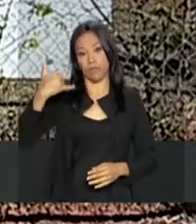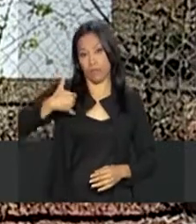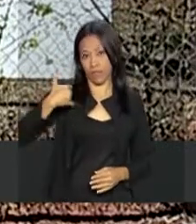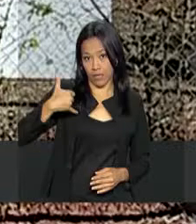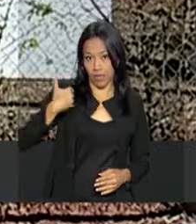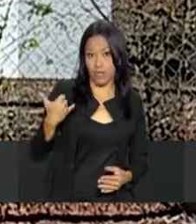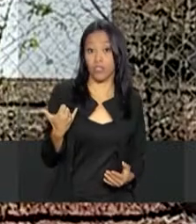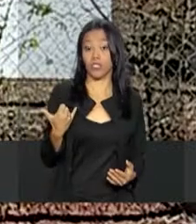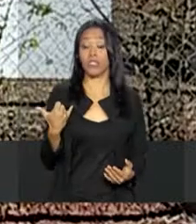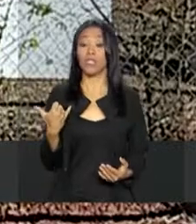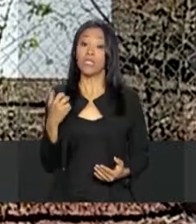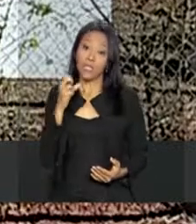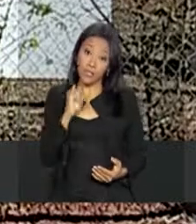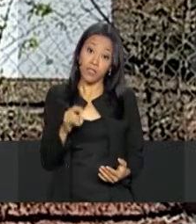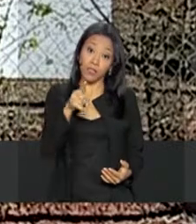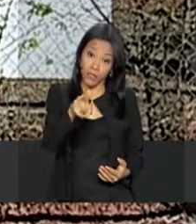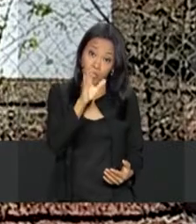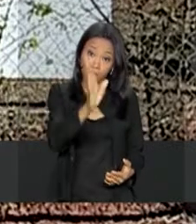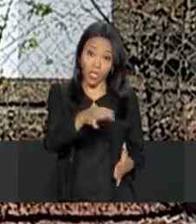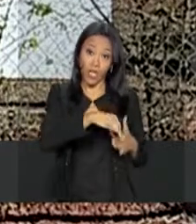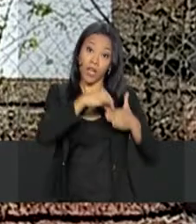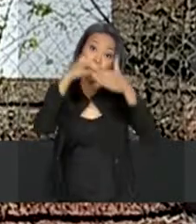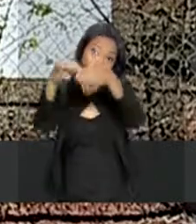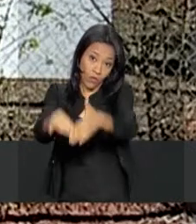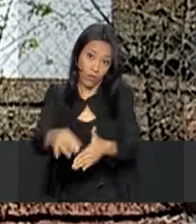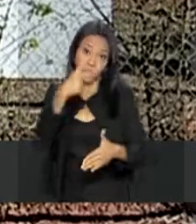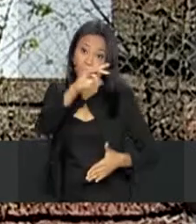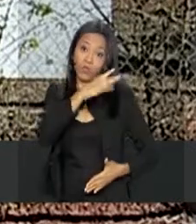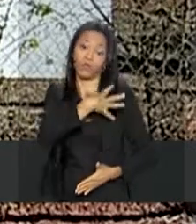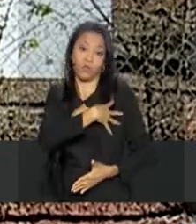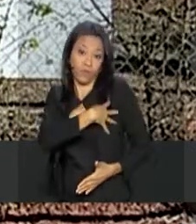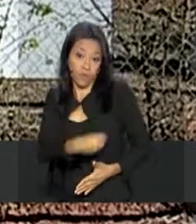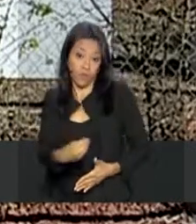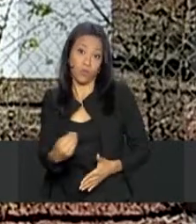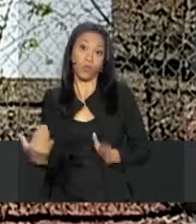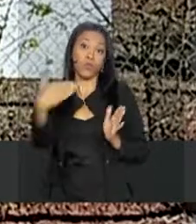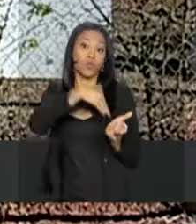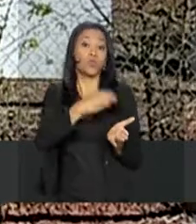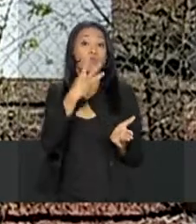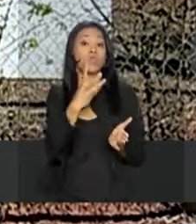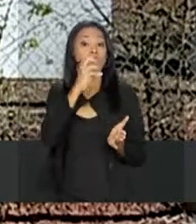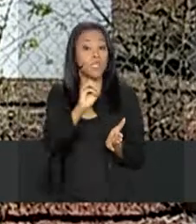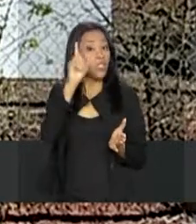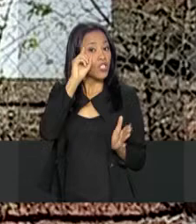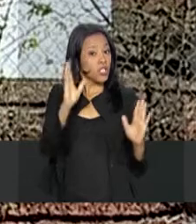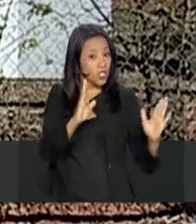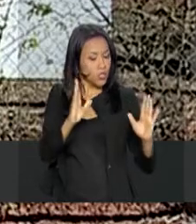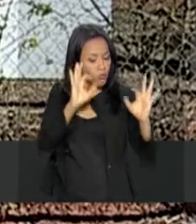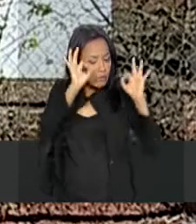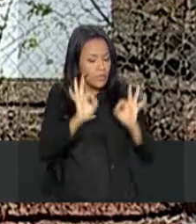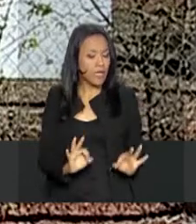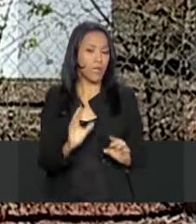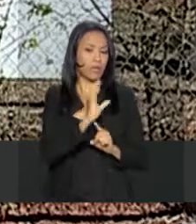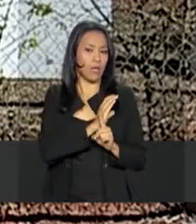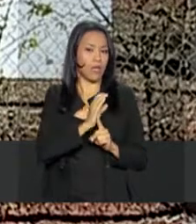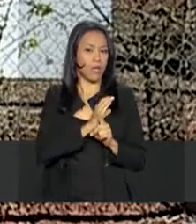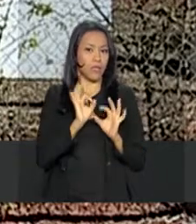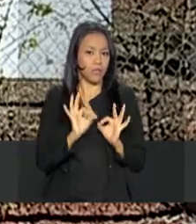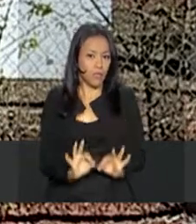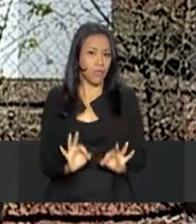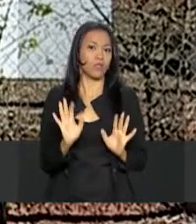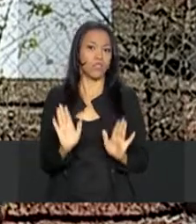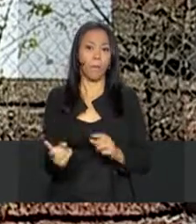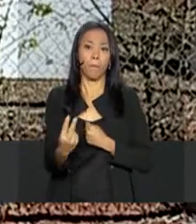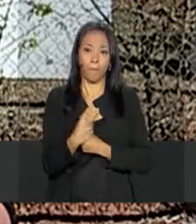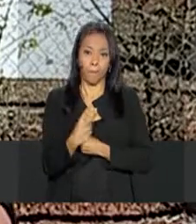que esse você levou seu filho no último mês nos últimos 30 dias durante a campanha tá tudo certo ele já está imunizado agora se seu